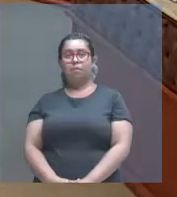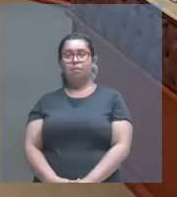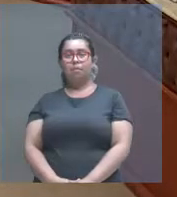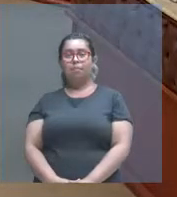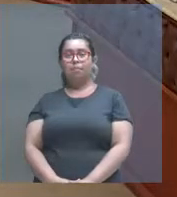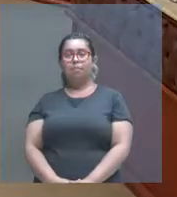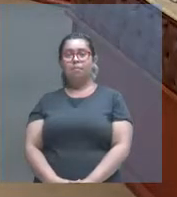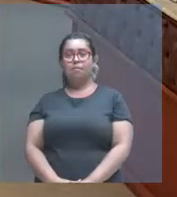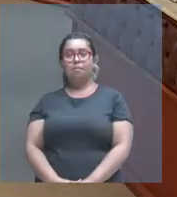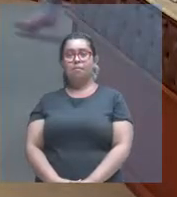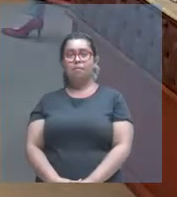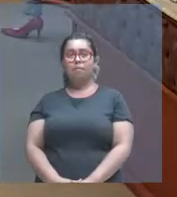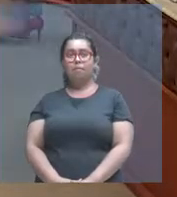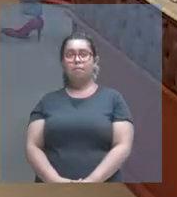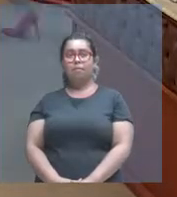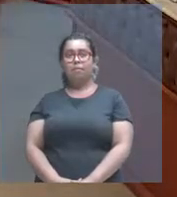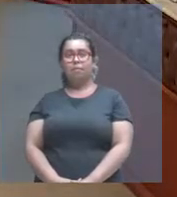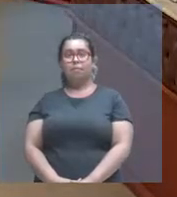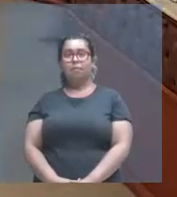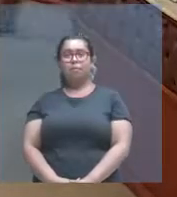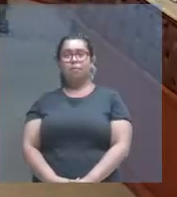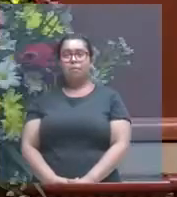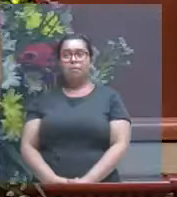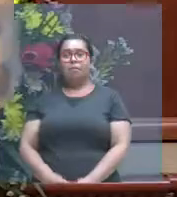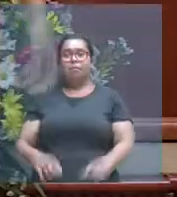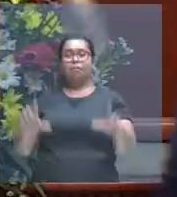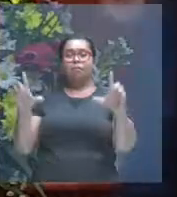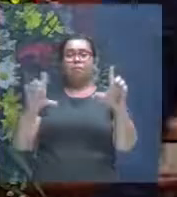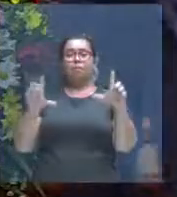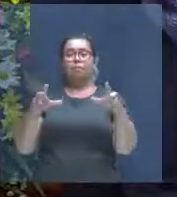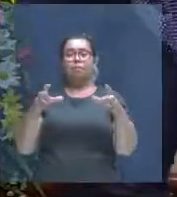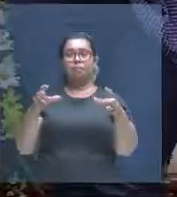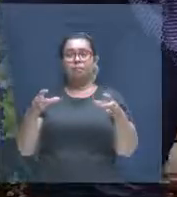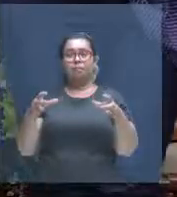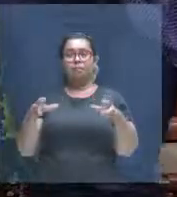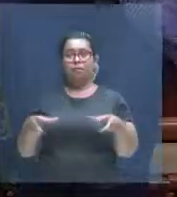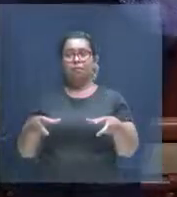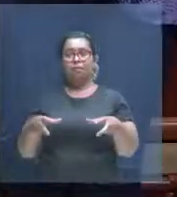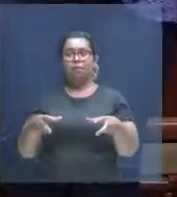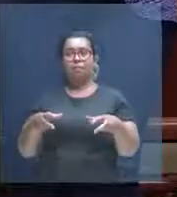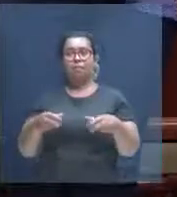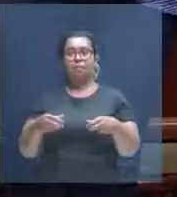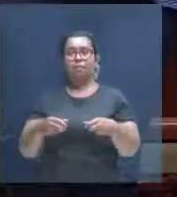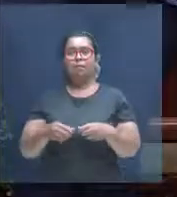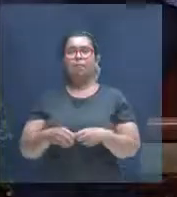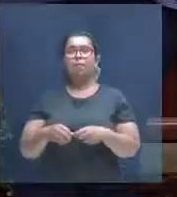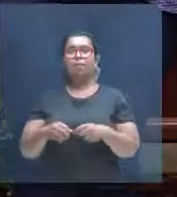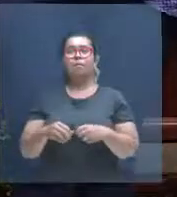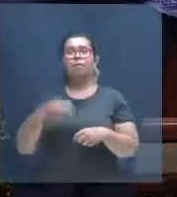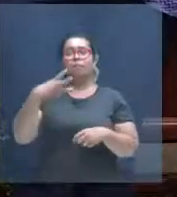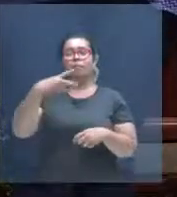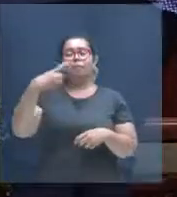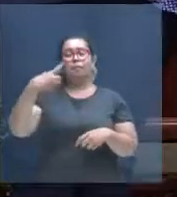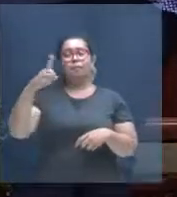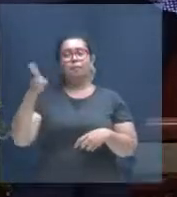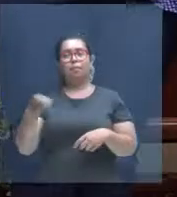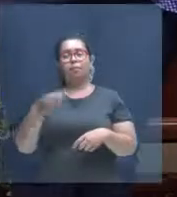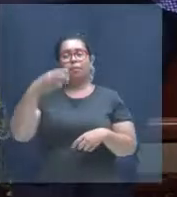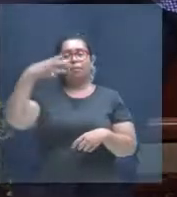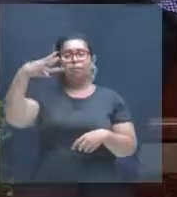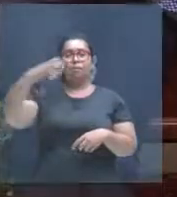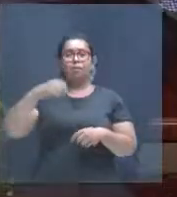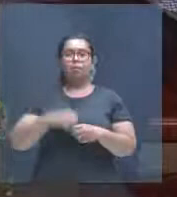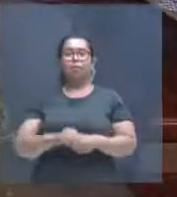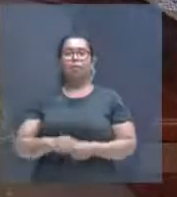Ao vivo pela TV Câmara, canal 31.3. Encerramento da sessão solene de homenagem ao seu João